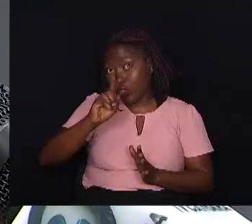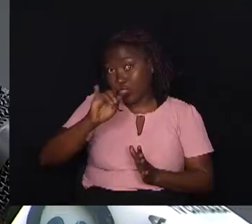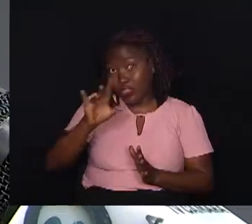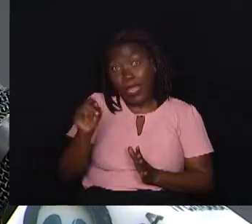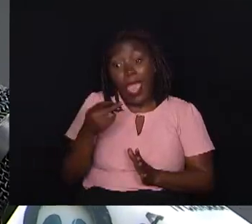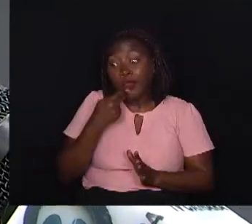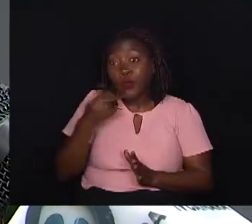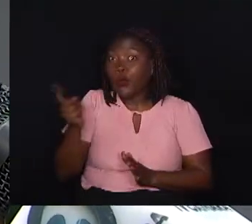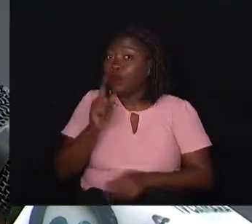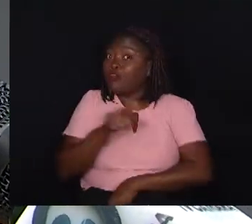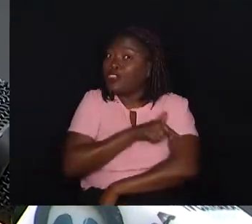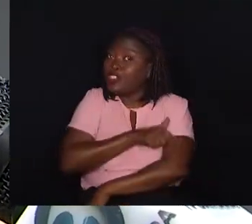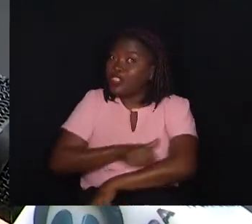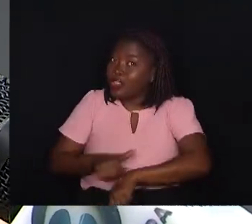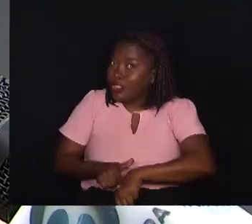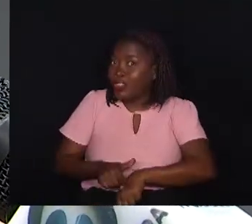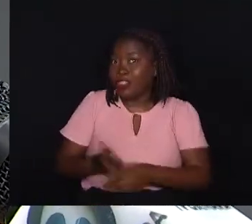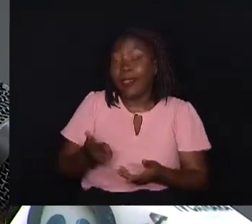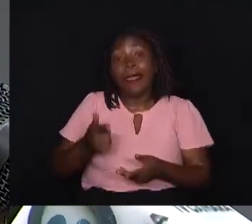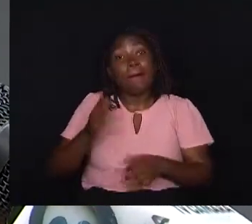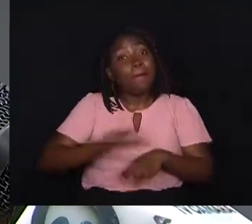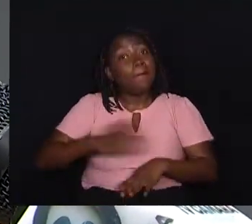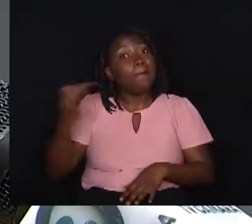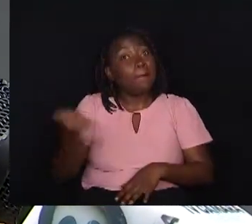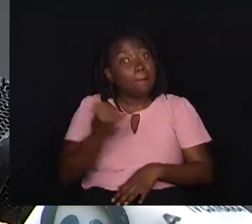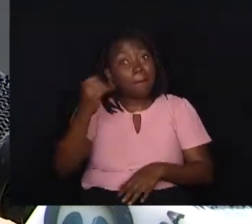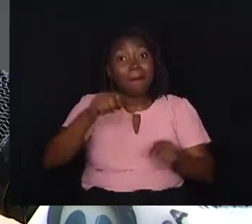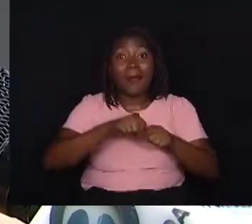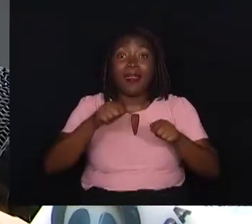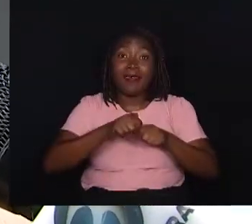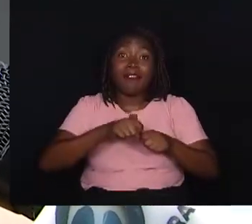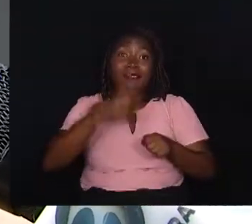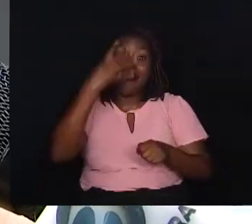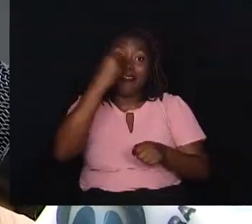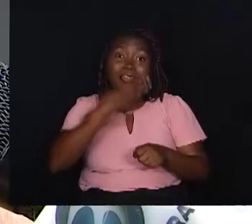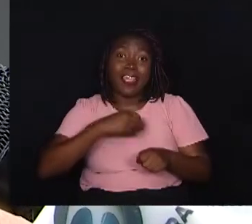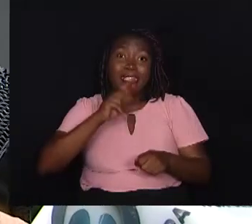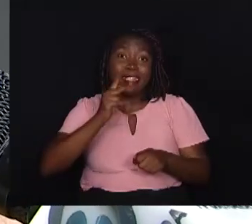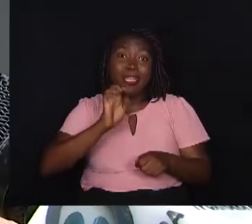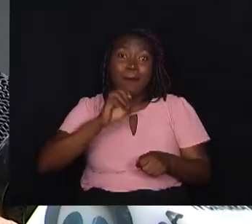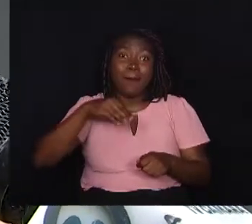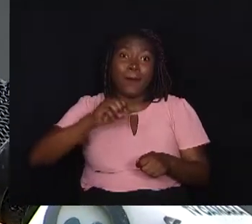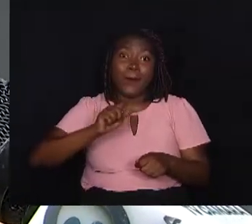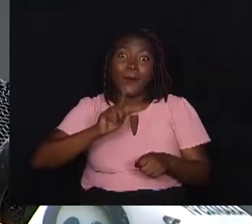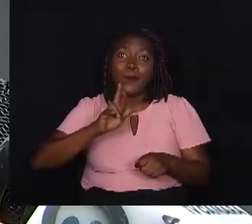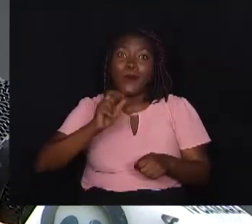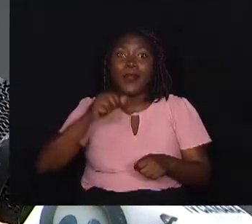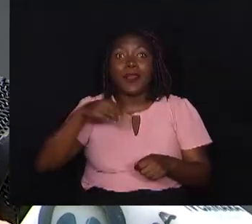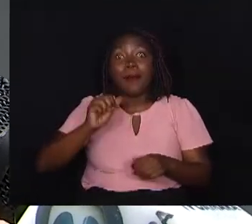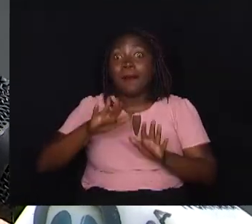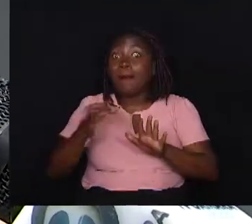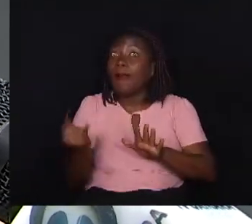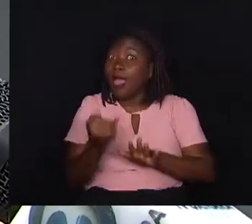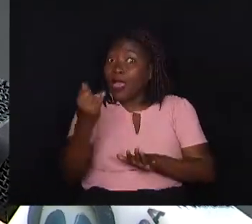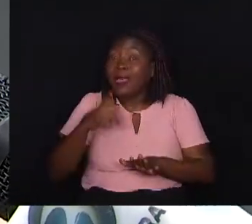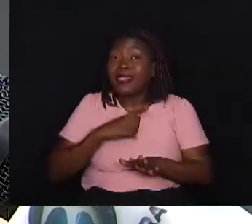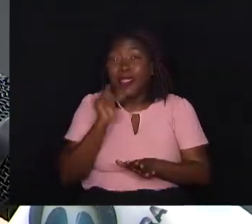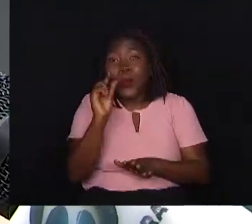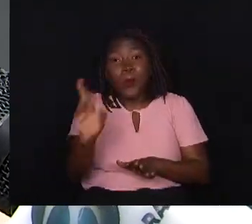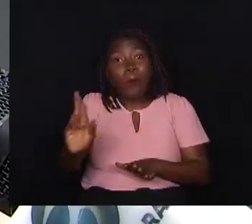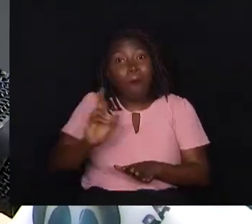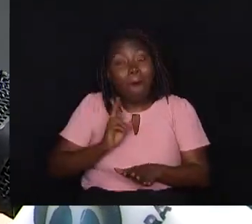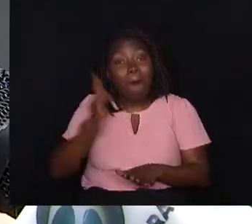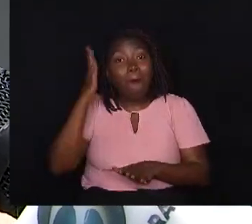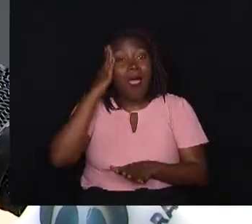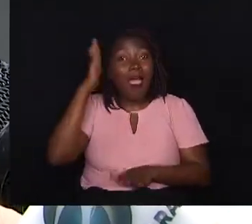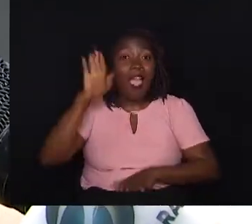a conduta, ela não é imprescindível, é muito mais importante você fazer o hemograma. Mas é importante ter um pouco de